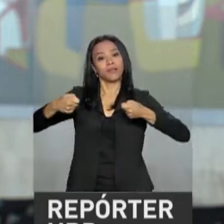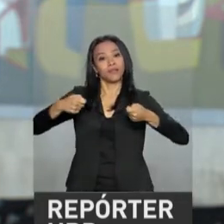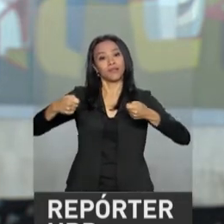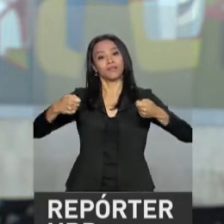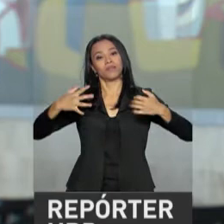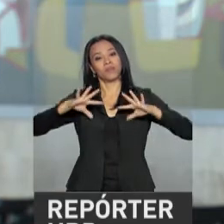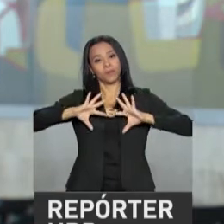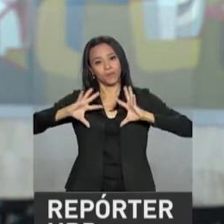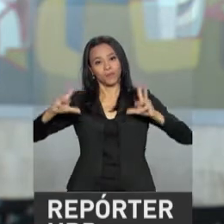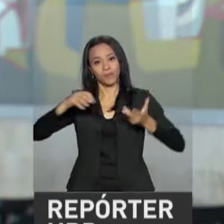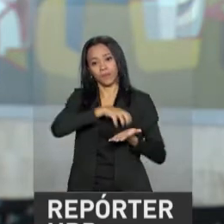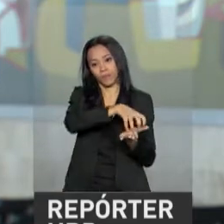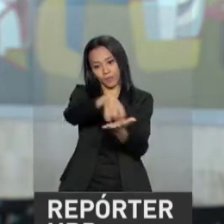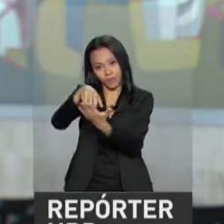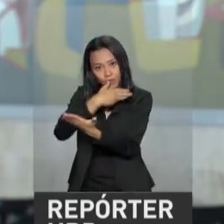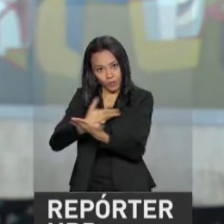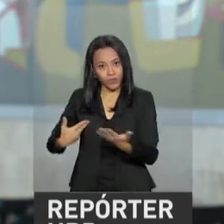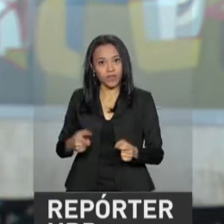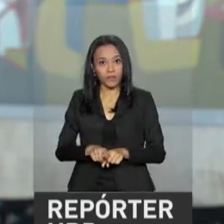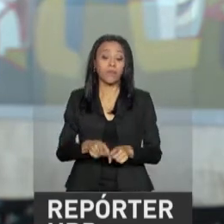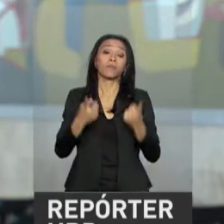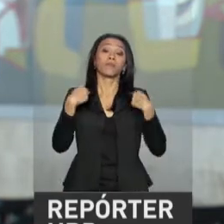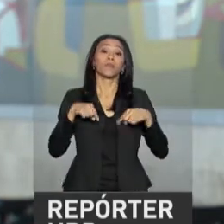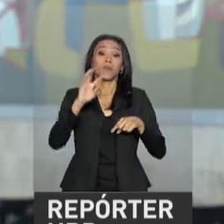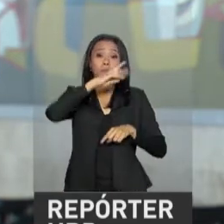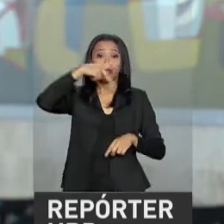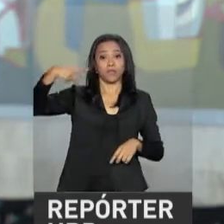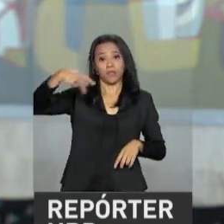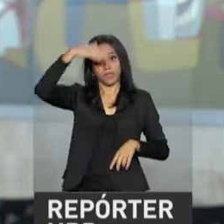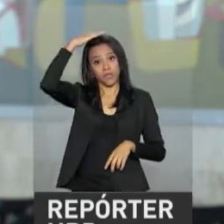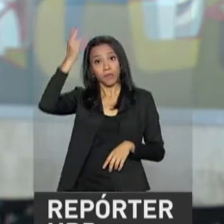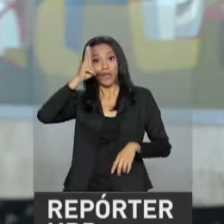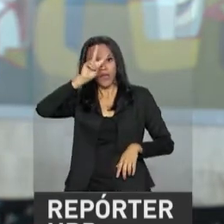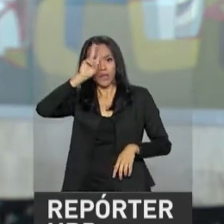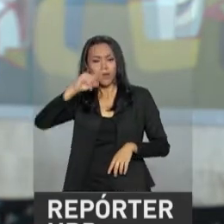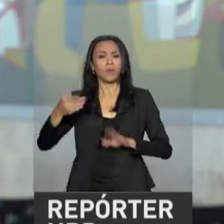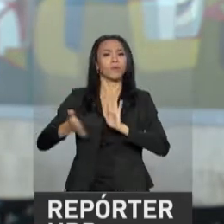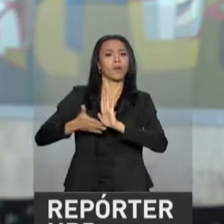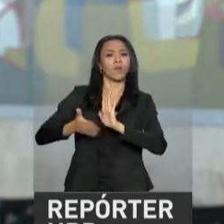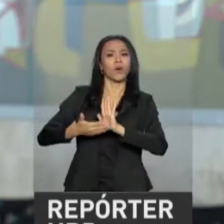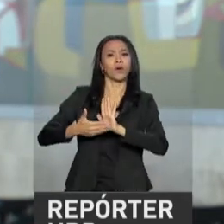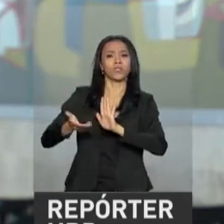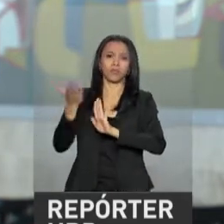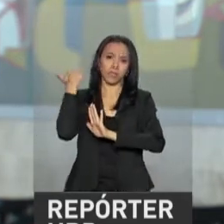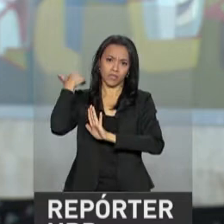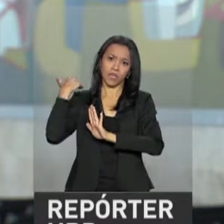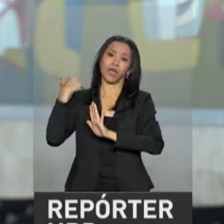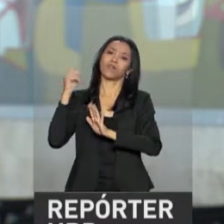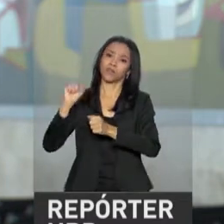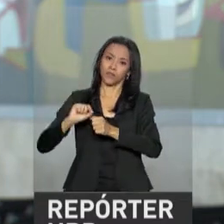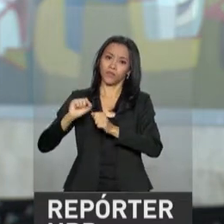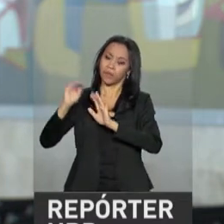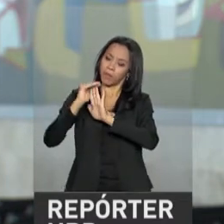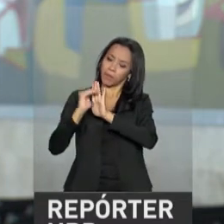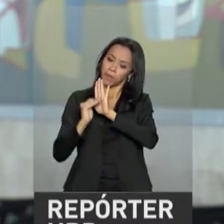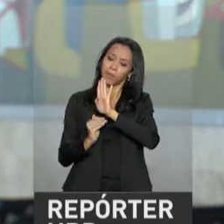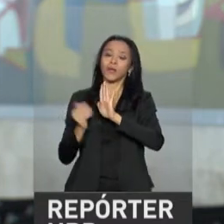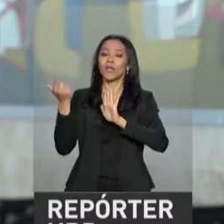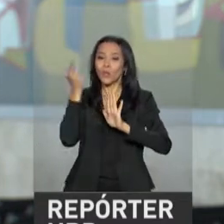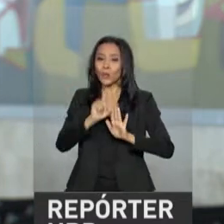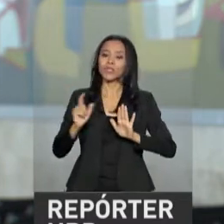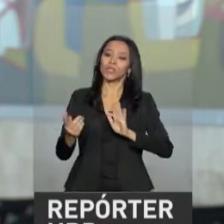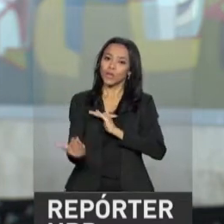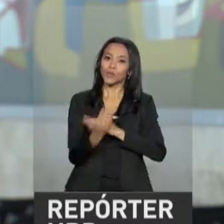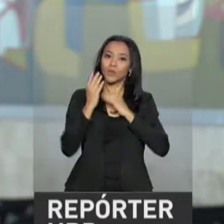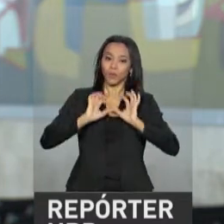instituições o presidente michel temer também lembrou de medidas que foram tomadas pelo governo e que permitiram a retomada do